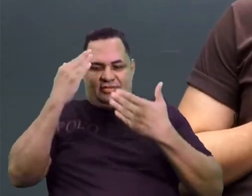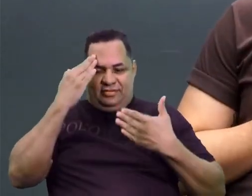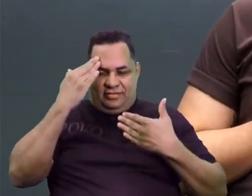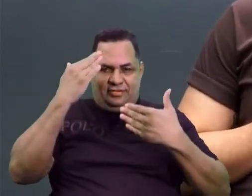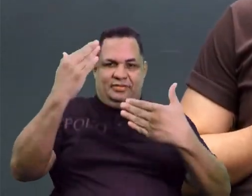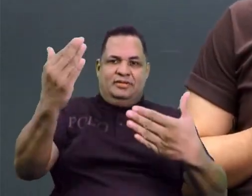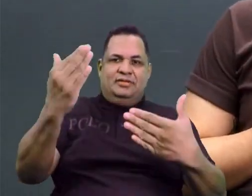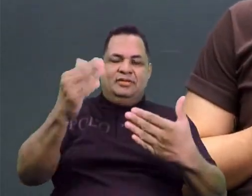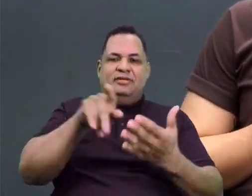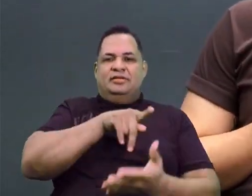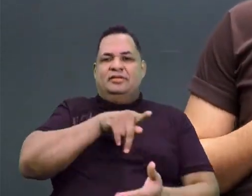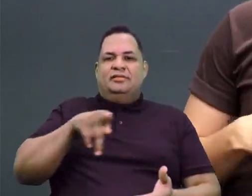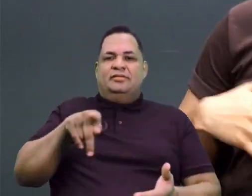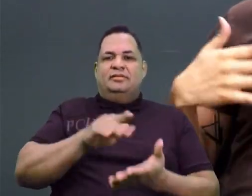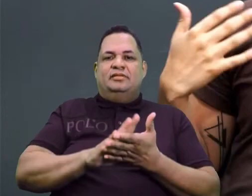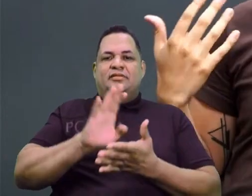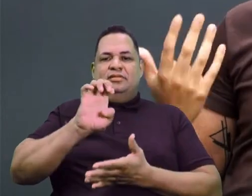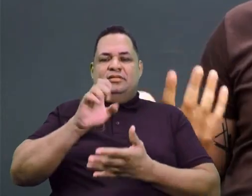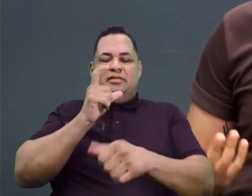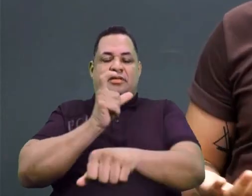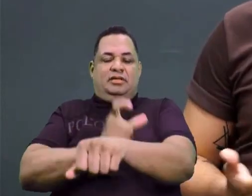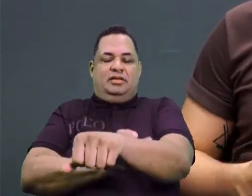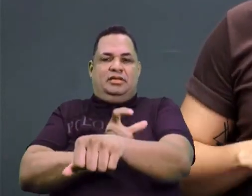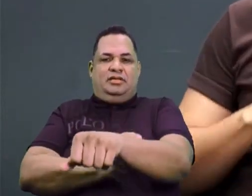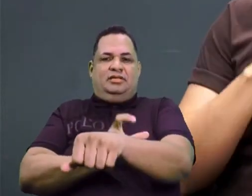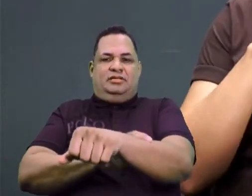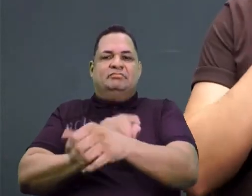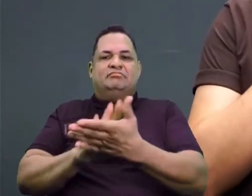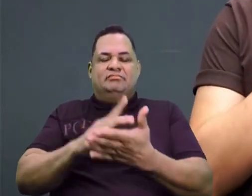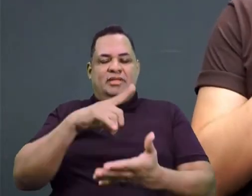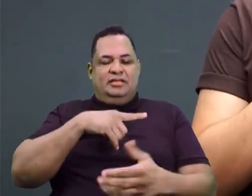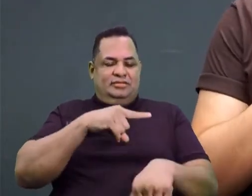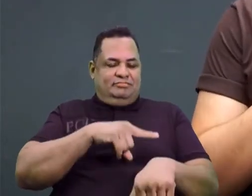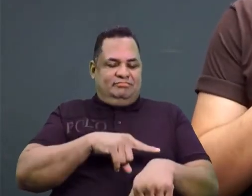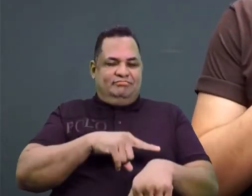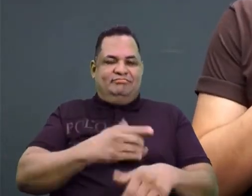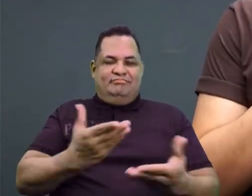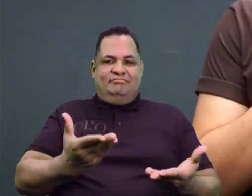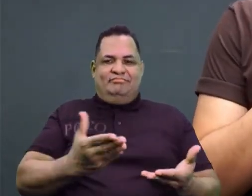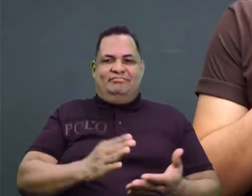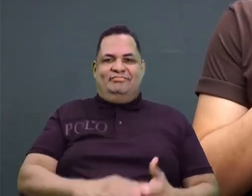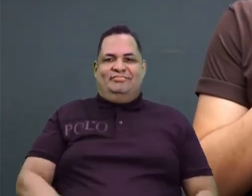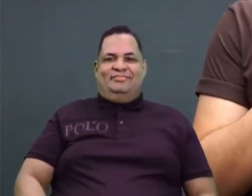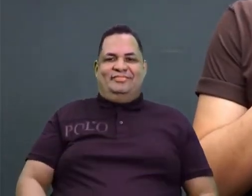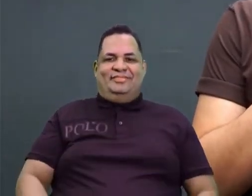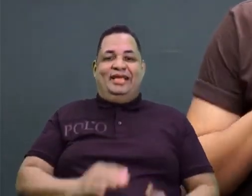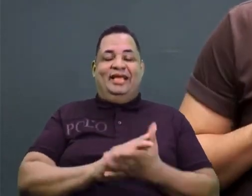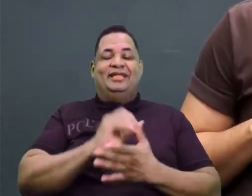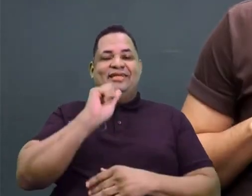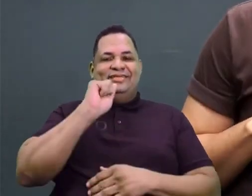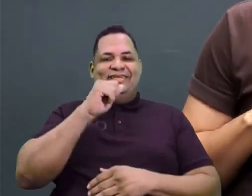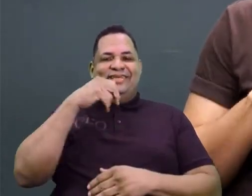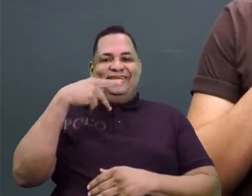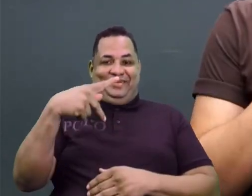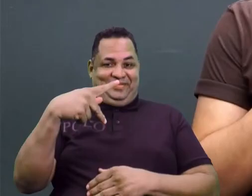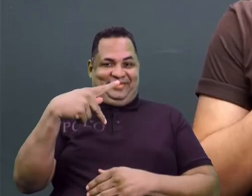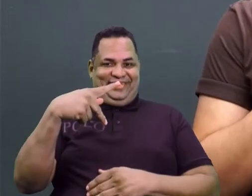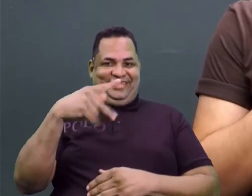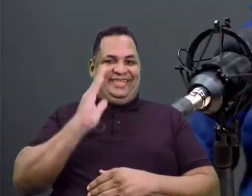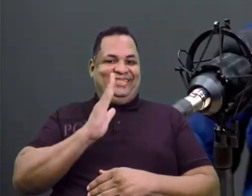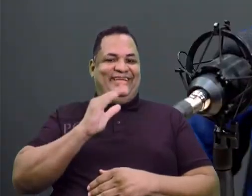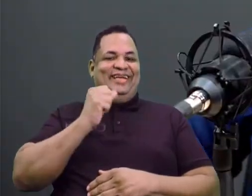Agradeço muito, professora Elielza, por ter disponibilizado o seu tempo. Gente, um detalhe pra vocês, ela tá aposentada. Ela